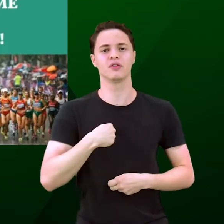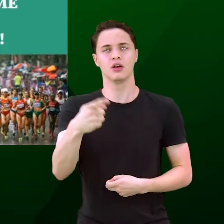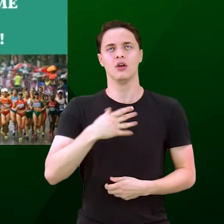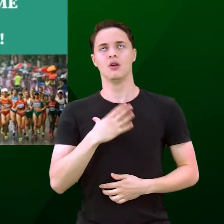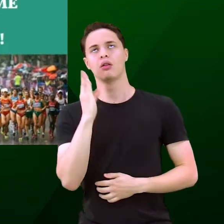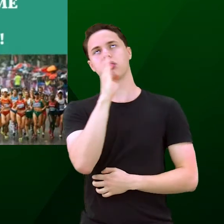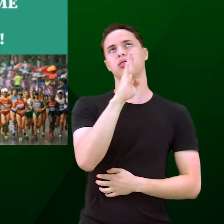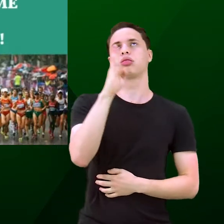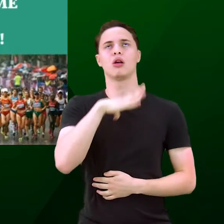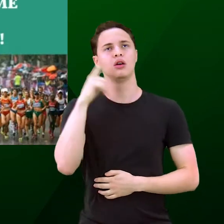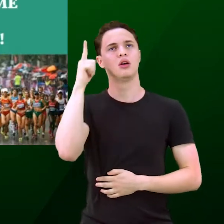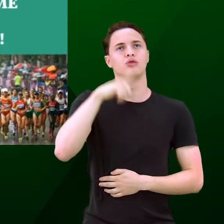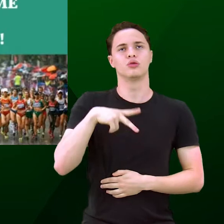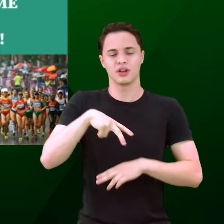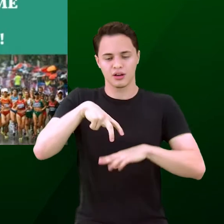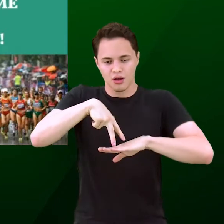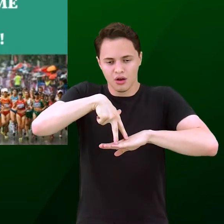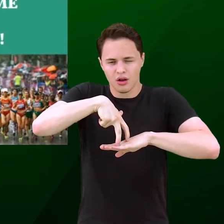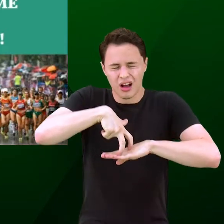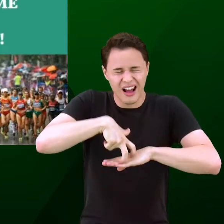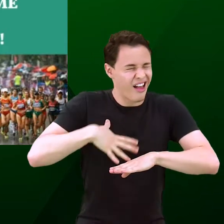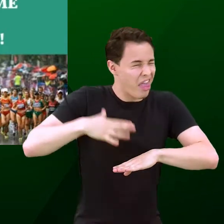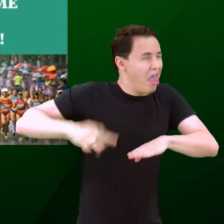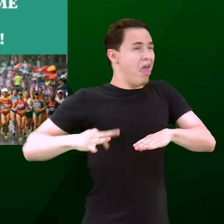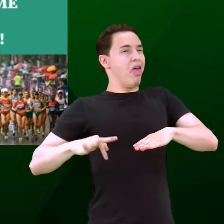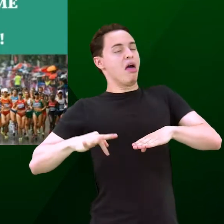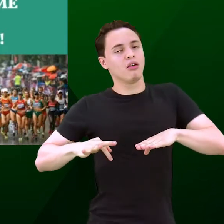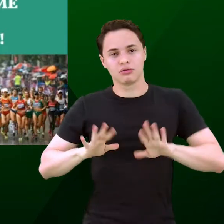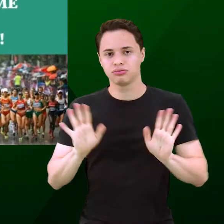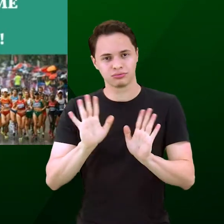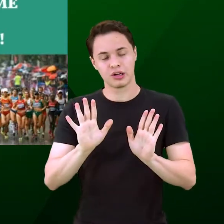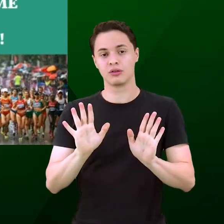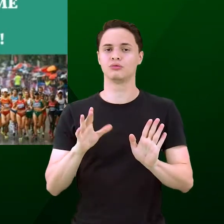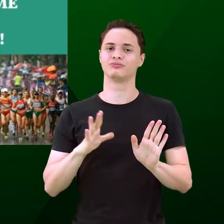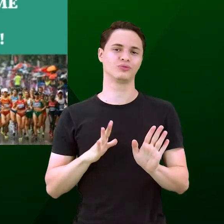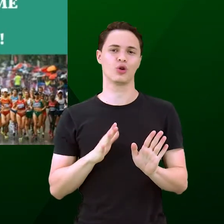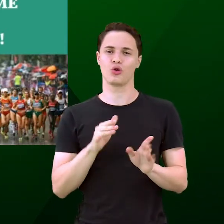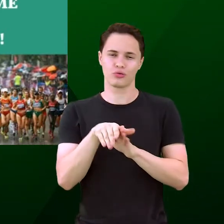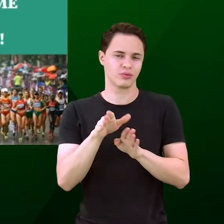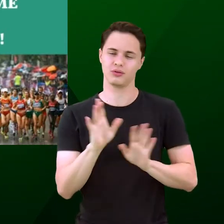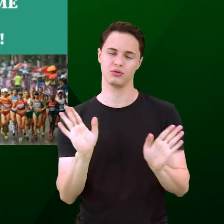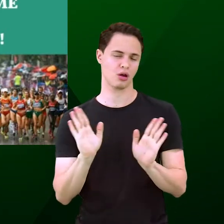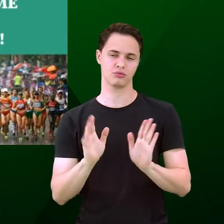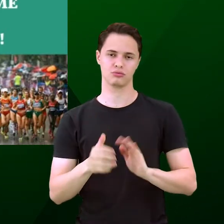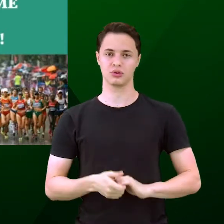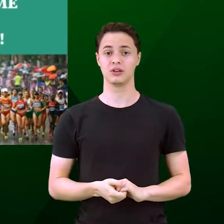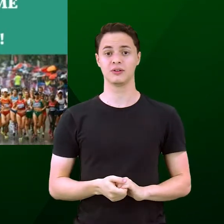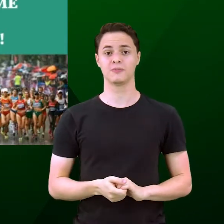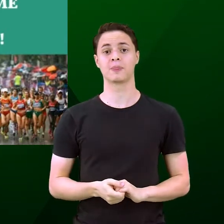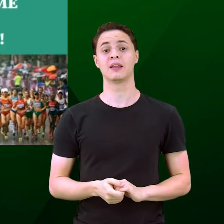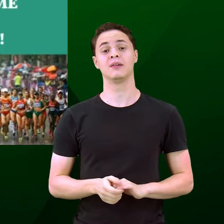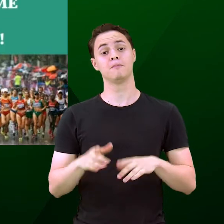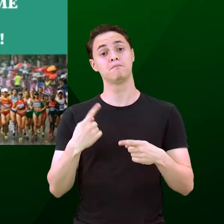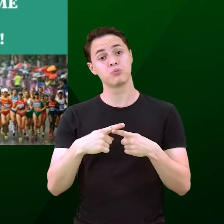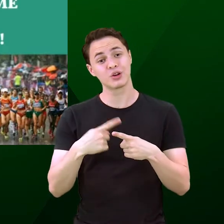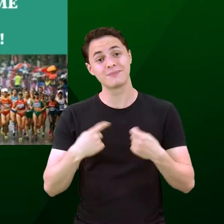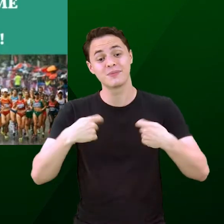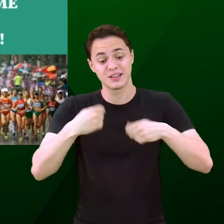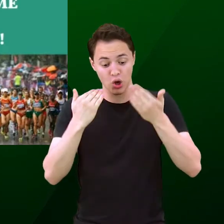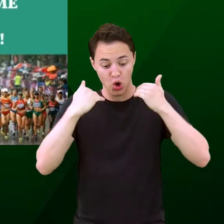Dependendo da idade que você tem, isso já não vai ser mais possível. Né? Mas se alguém estiver me ouvindo, tiver em idade competitiva, aí, ser um pouco mais